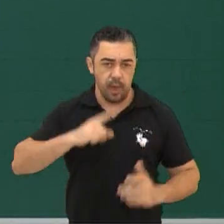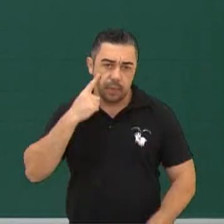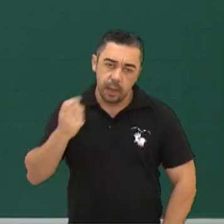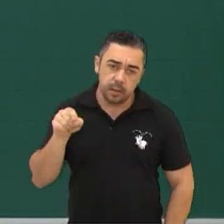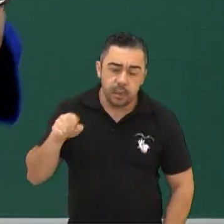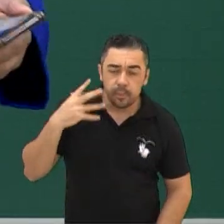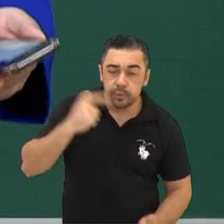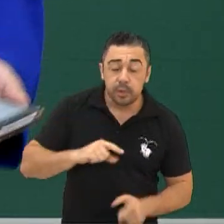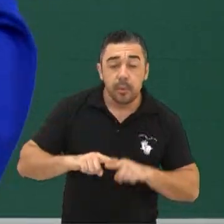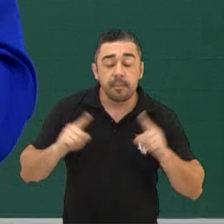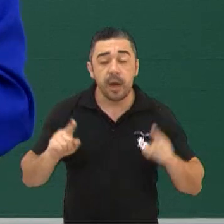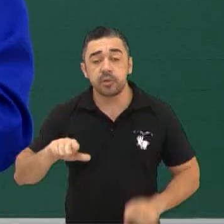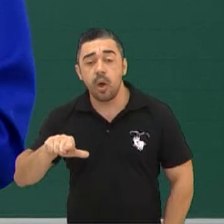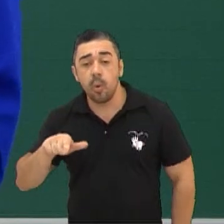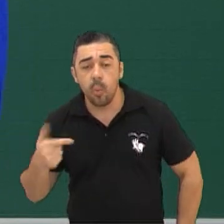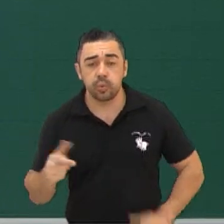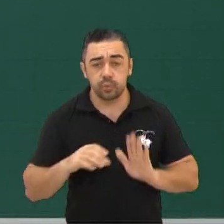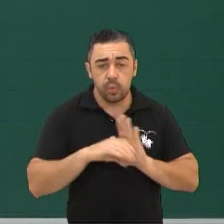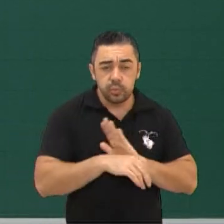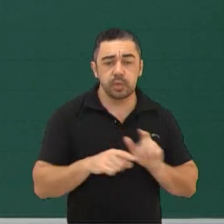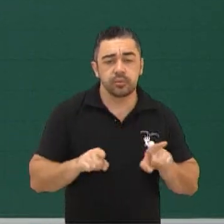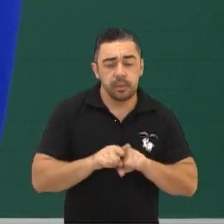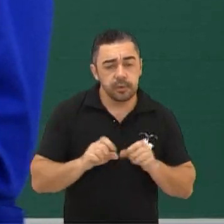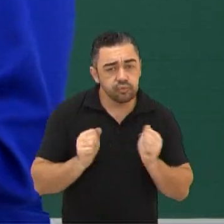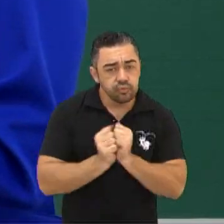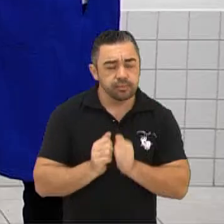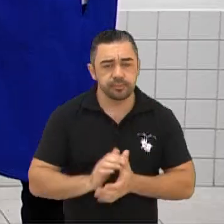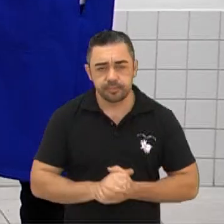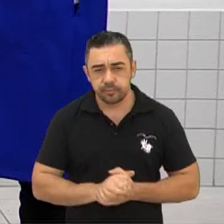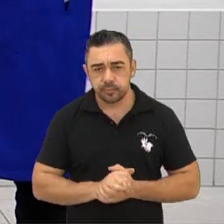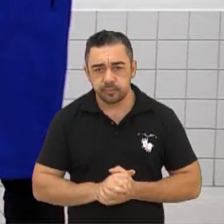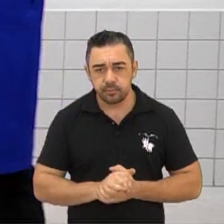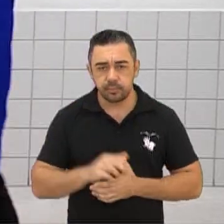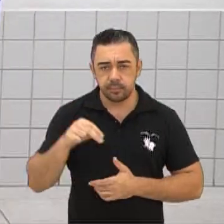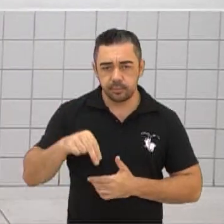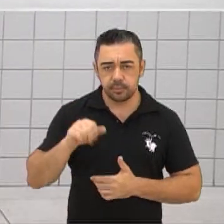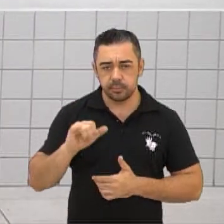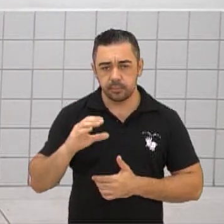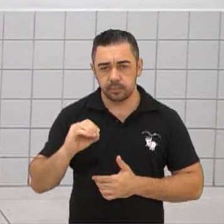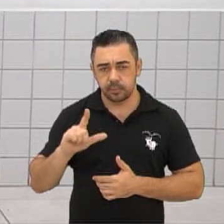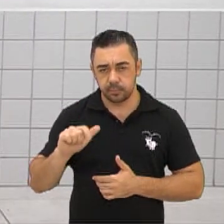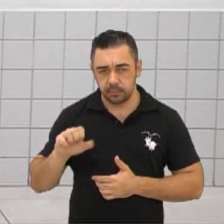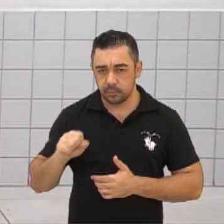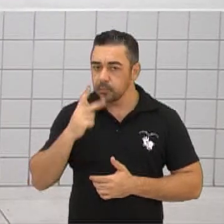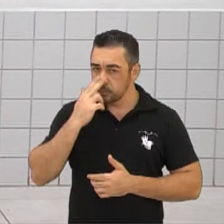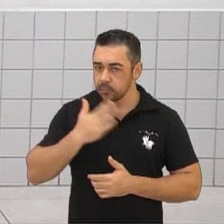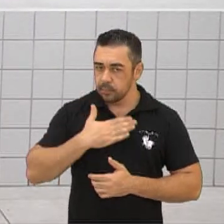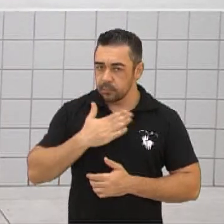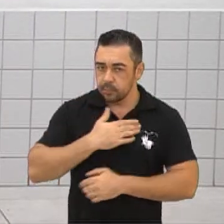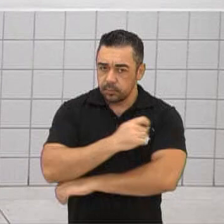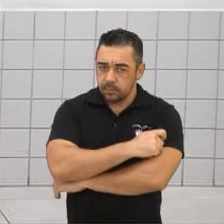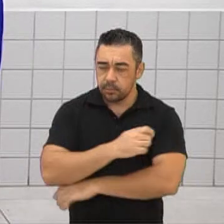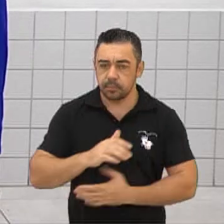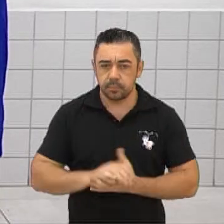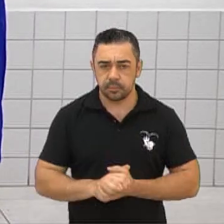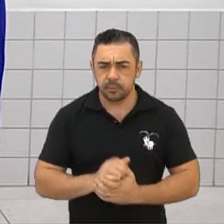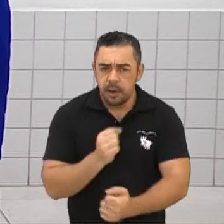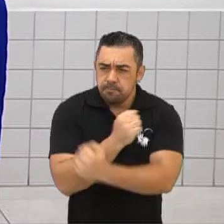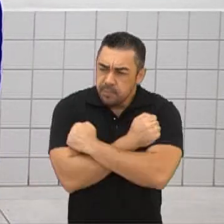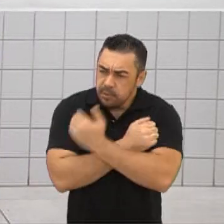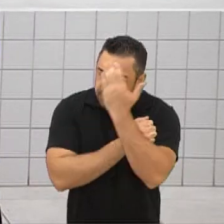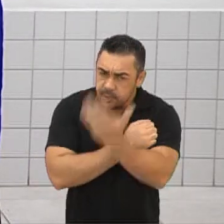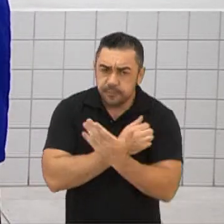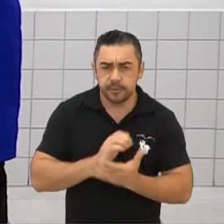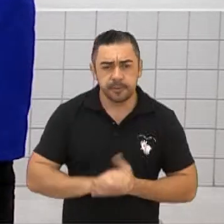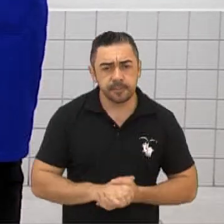magnífico, mas são outras concepções, não é mesmo? E o Nicolas, eu acho que isso aqui é aluno meu, hein? O Nicolas, um grande abraço para